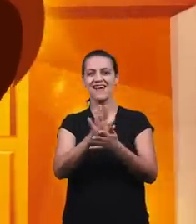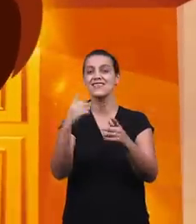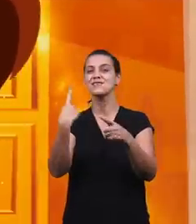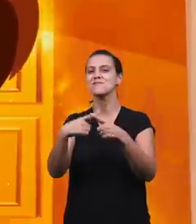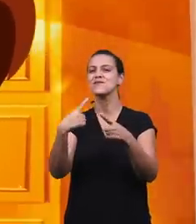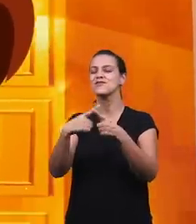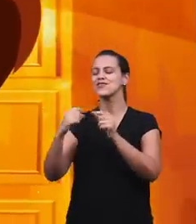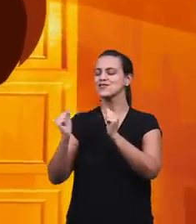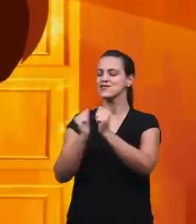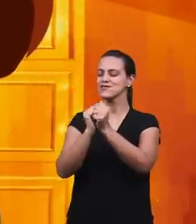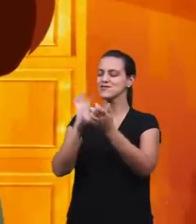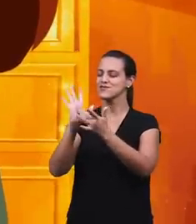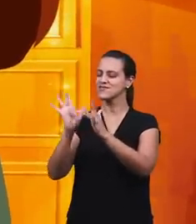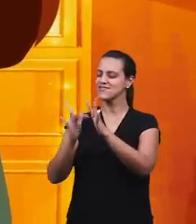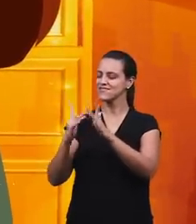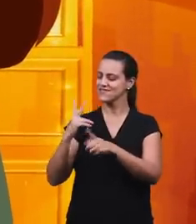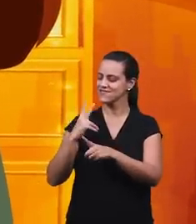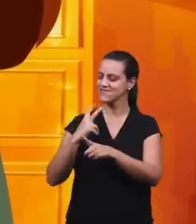Música